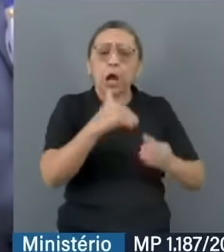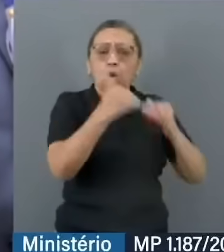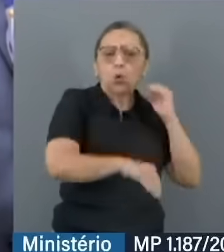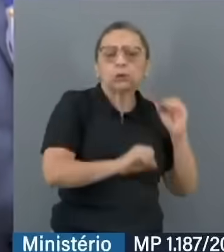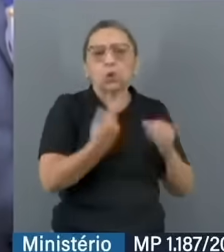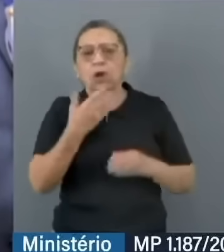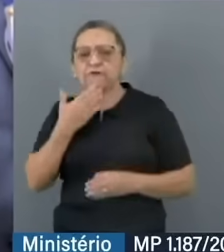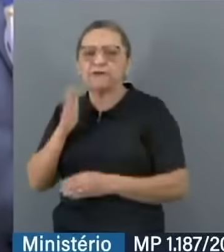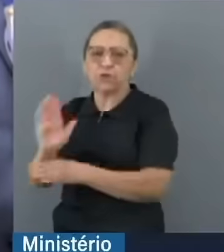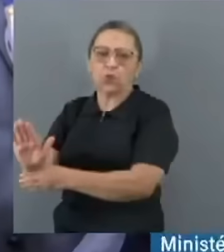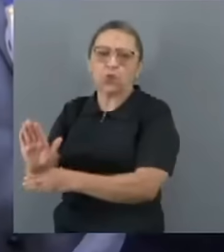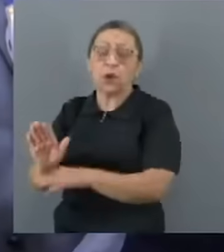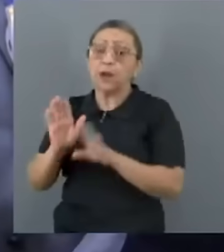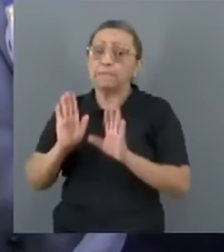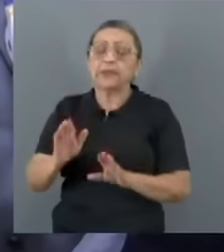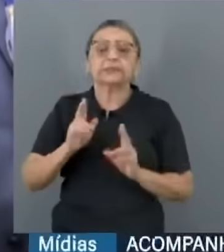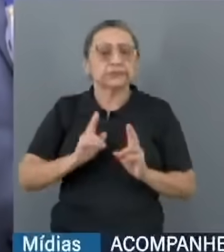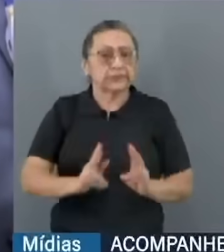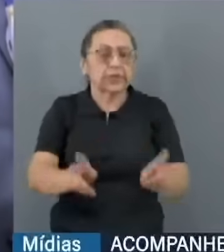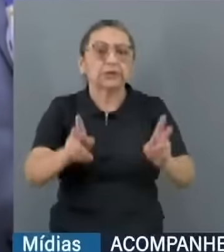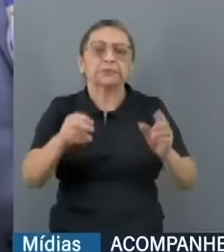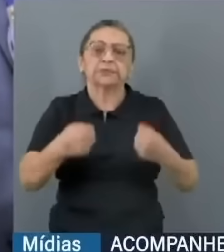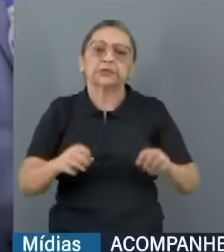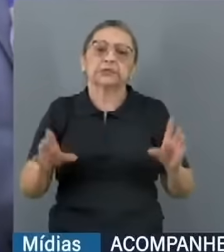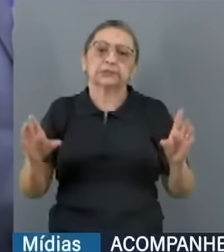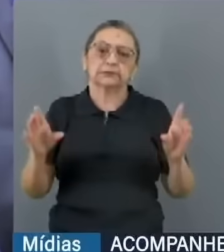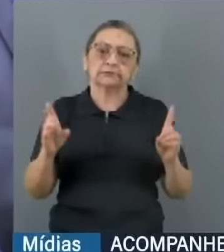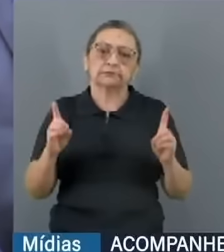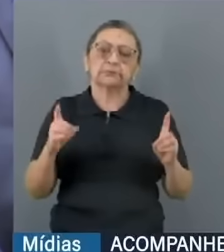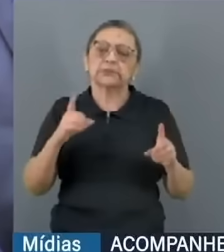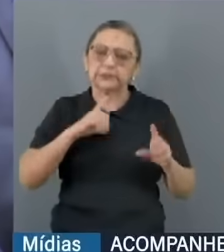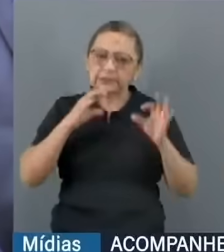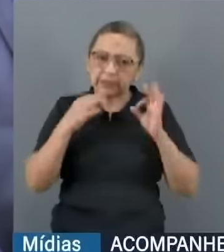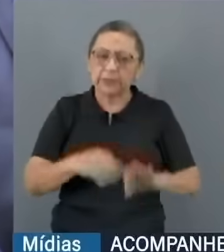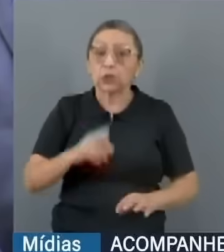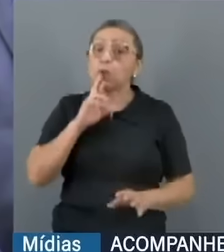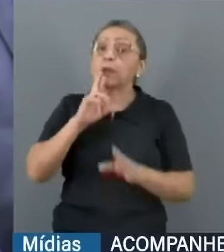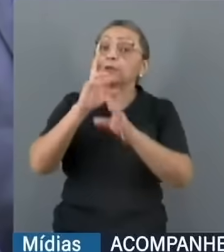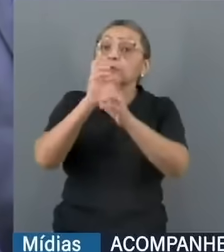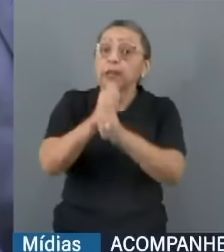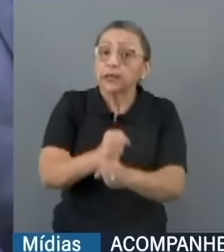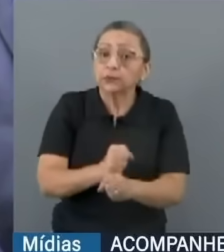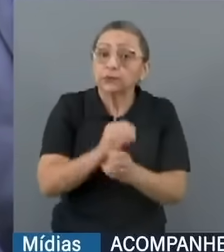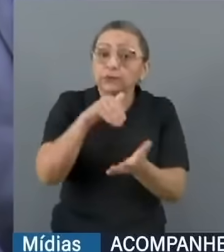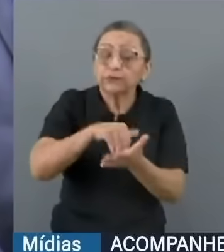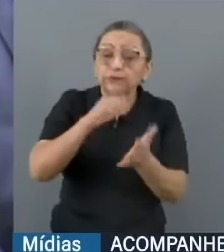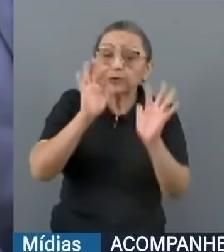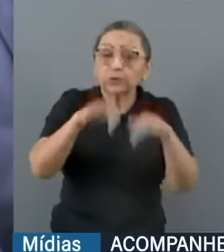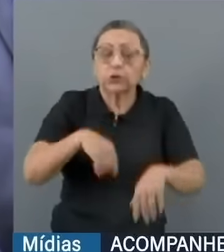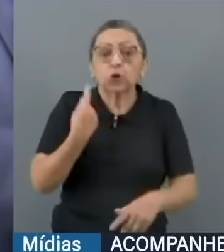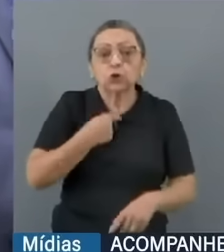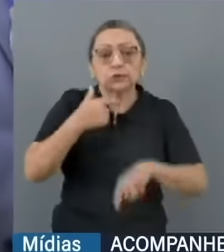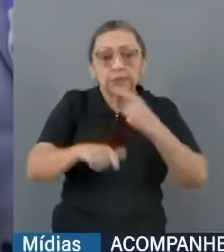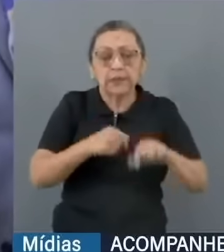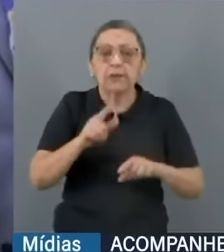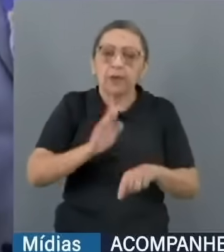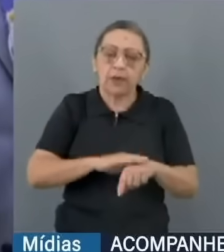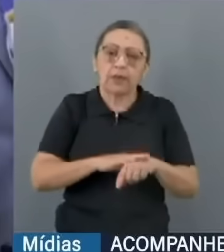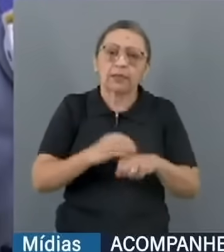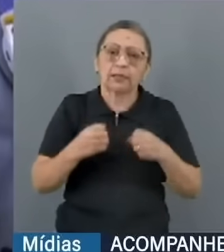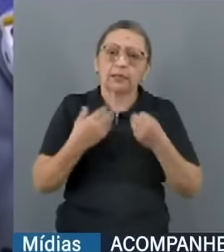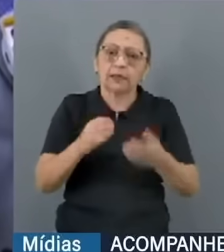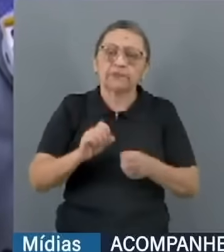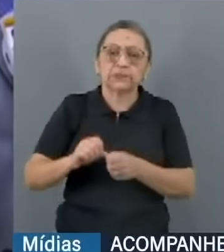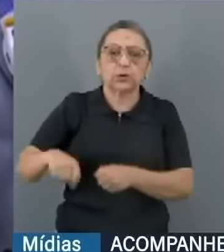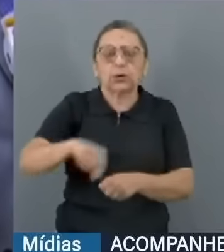favor, mas sempre tendo em conta que o resultado final da nossa ação é fazer